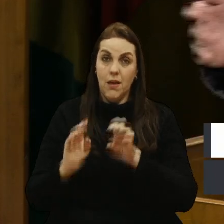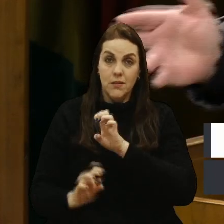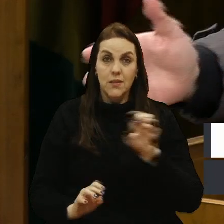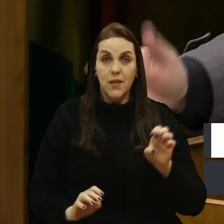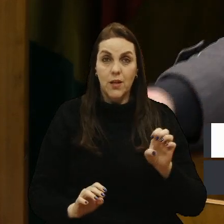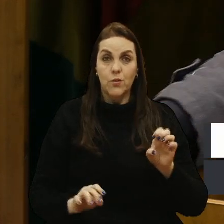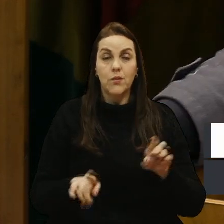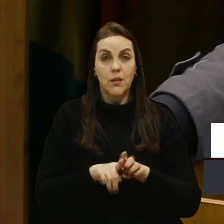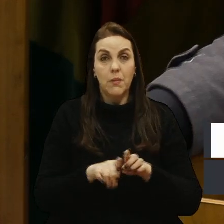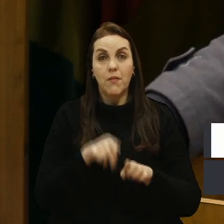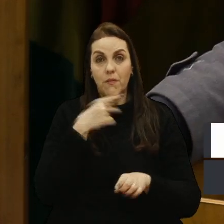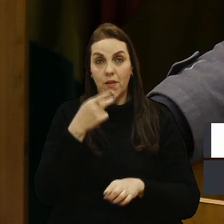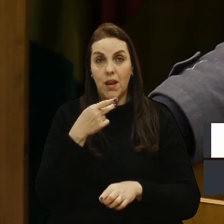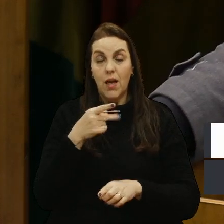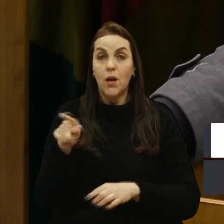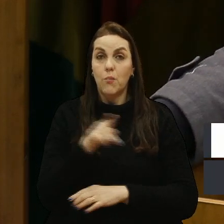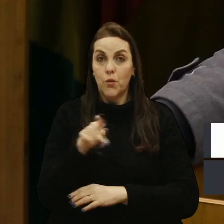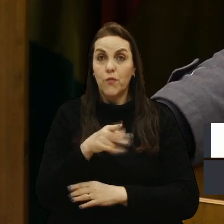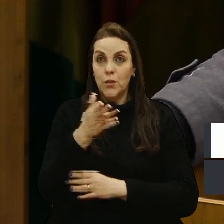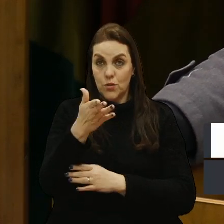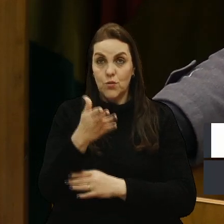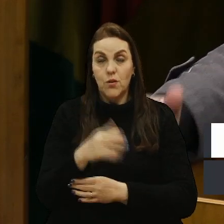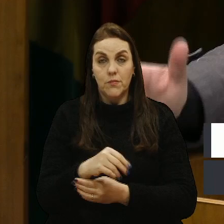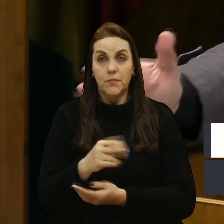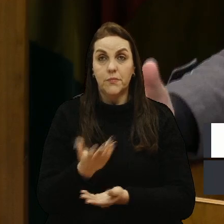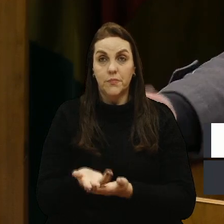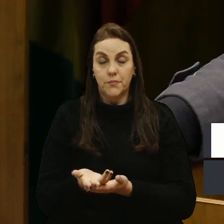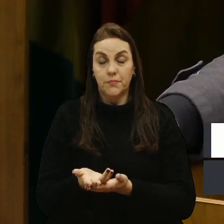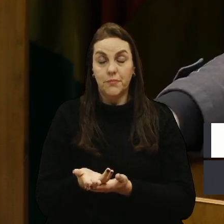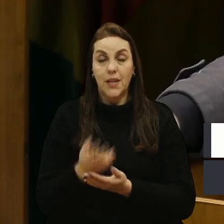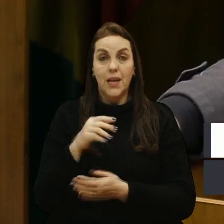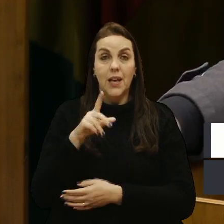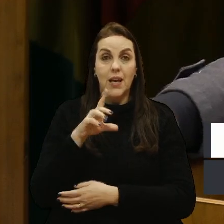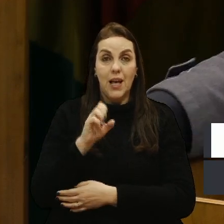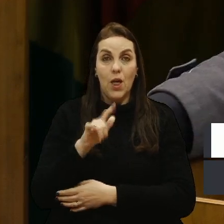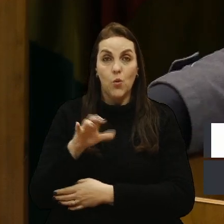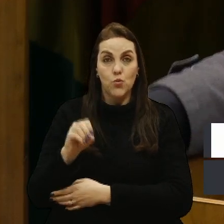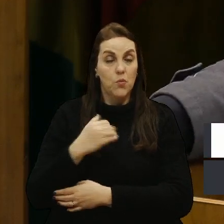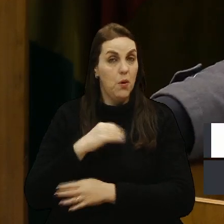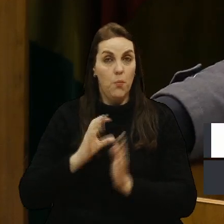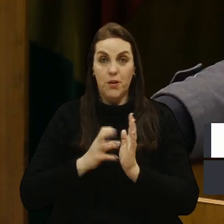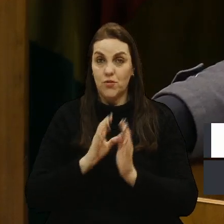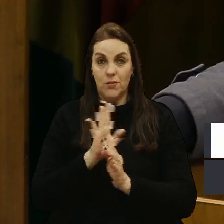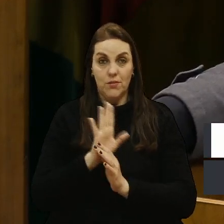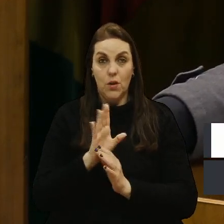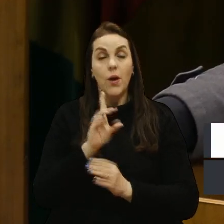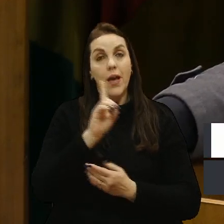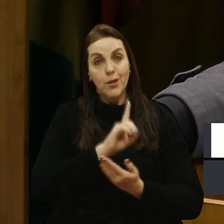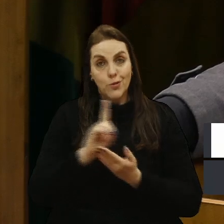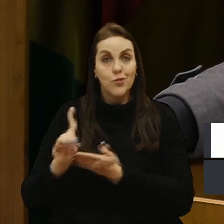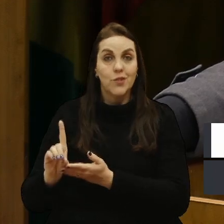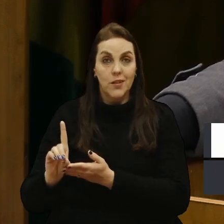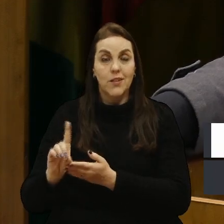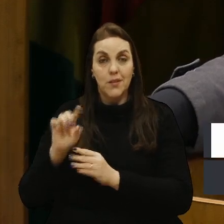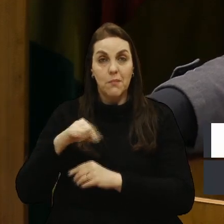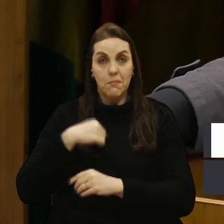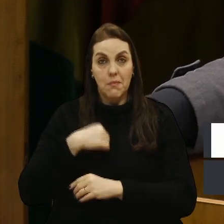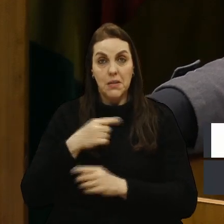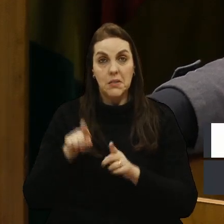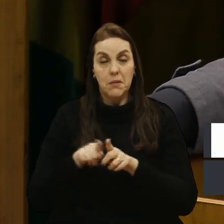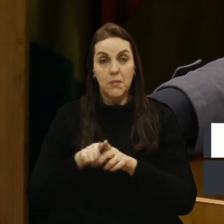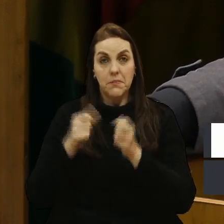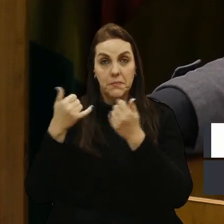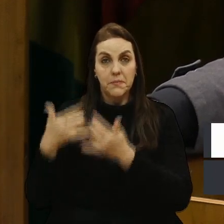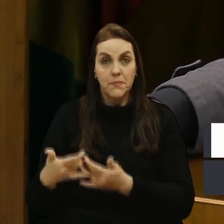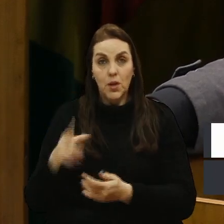o professor Cláudio, que não é do meu partido, mas é um deputado que se posiciona à direita e também se posicionou no aspecto da necessidade de